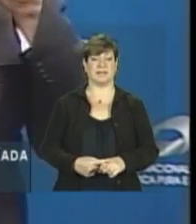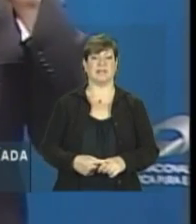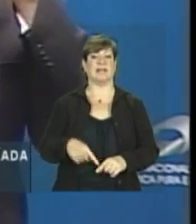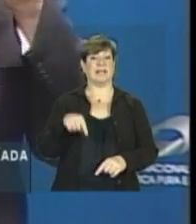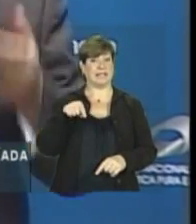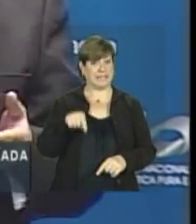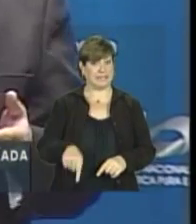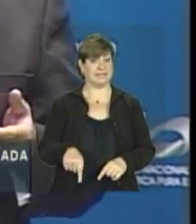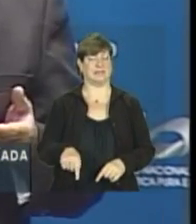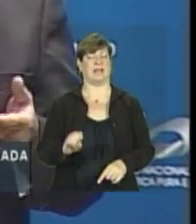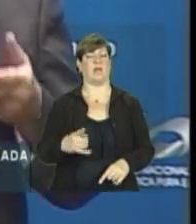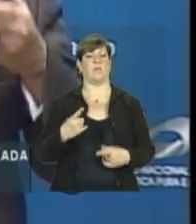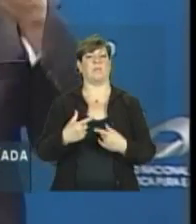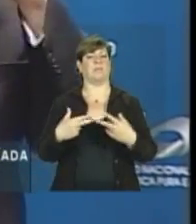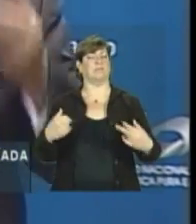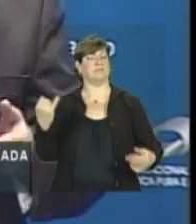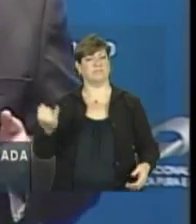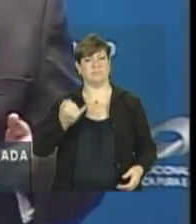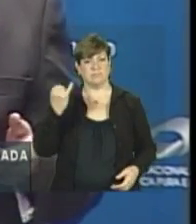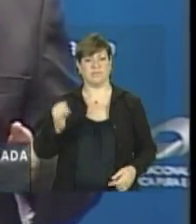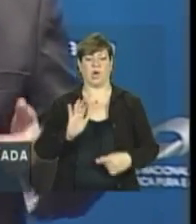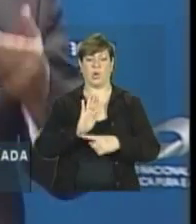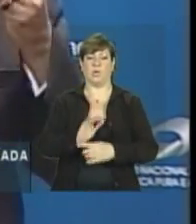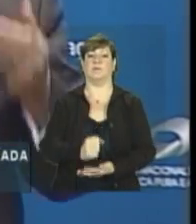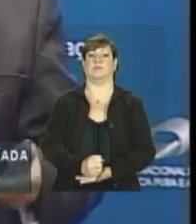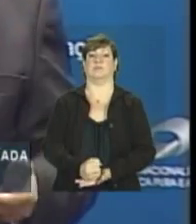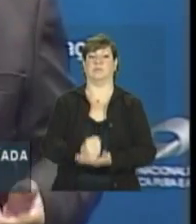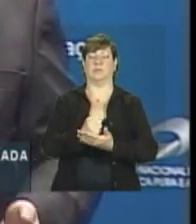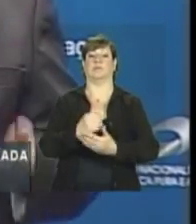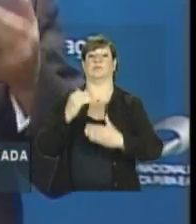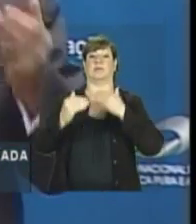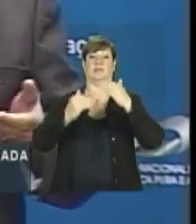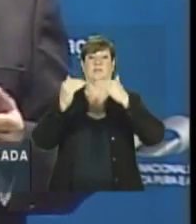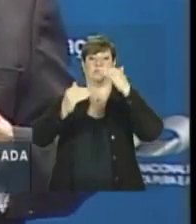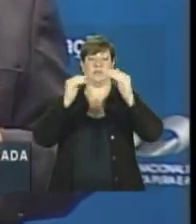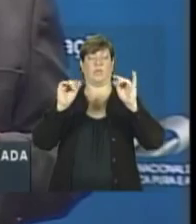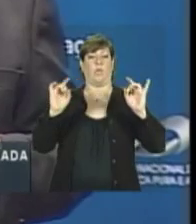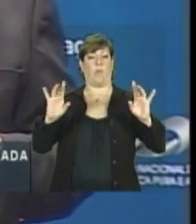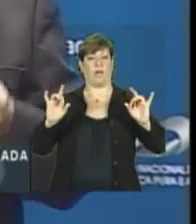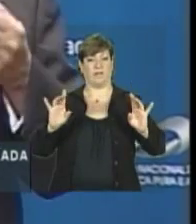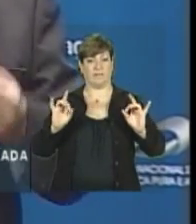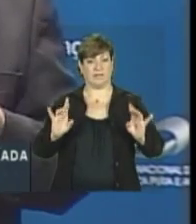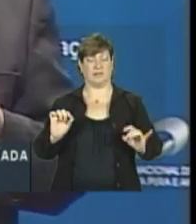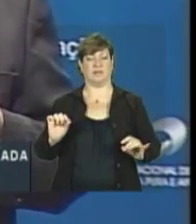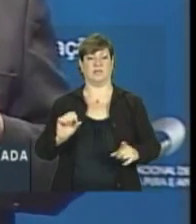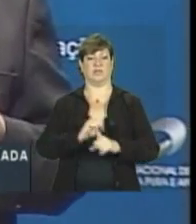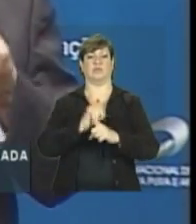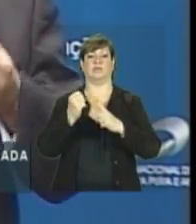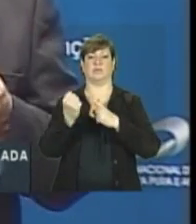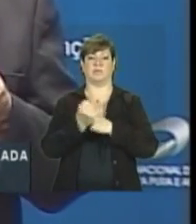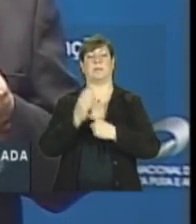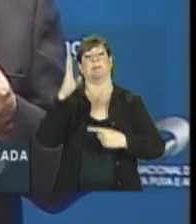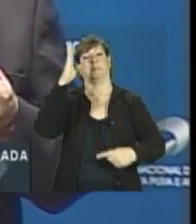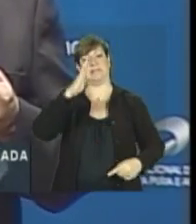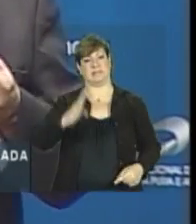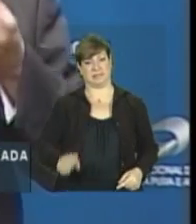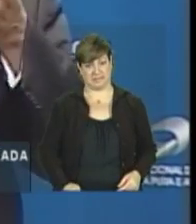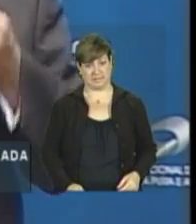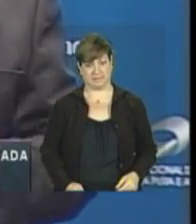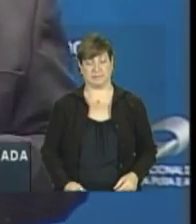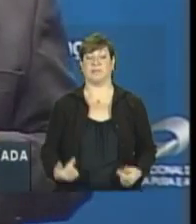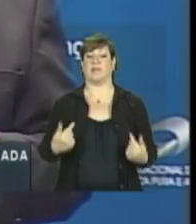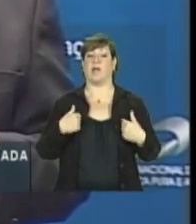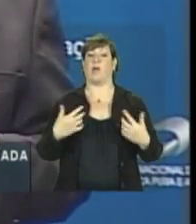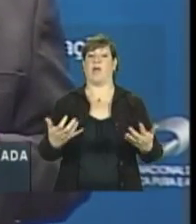um mecanismo salutar de promoção do desenvolvimento, da qualificação da sociedade brasileira. Eu